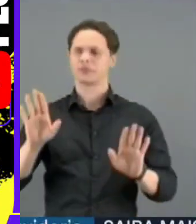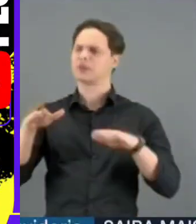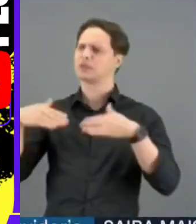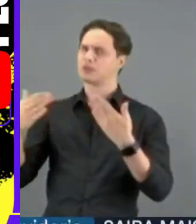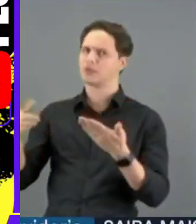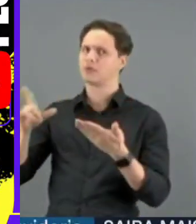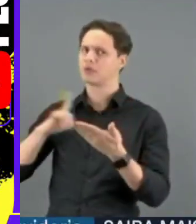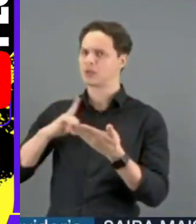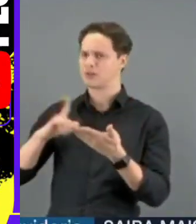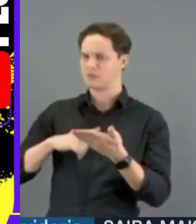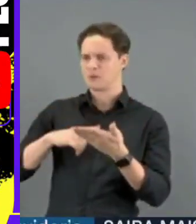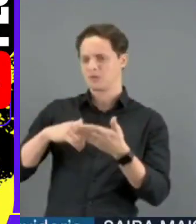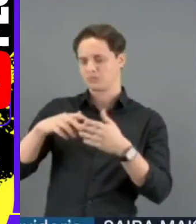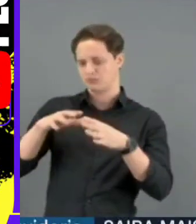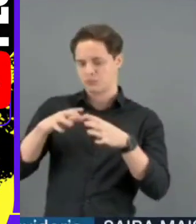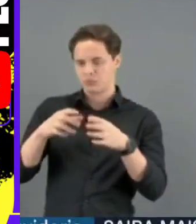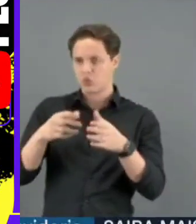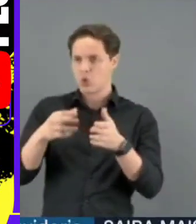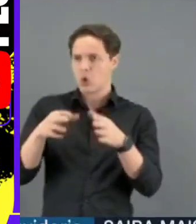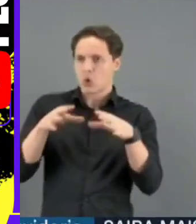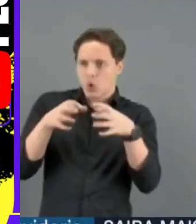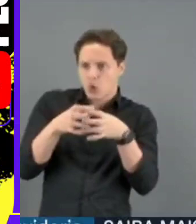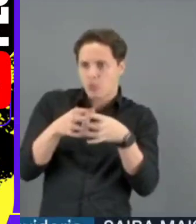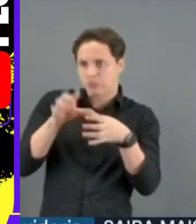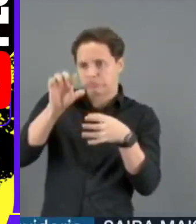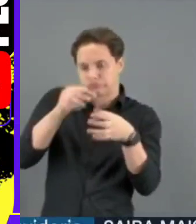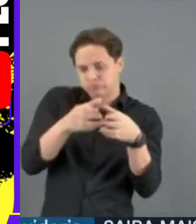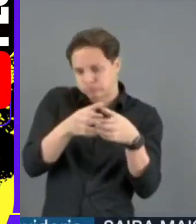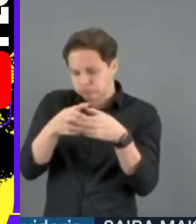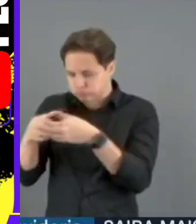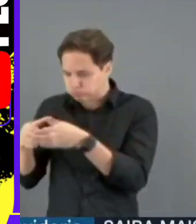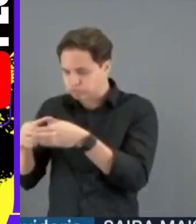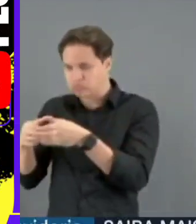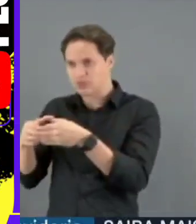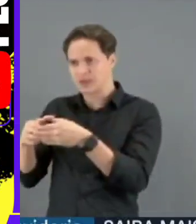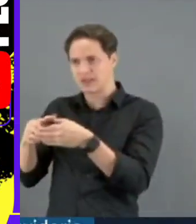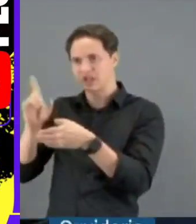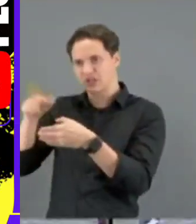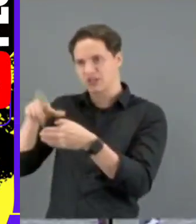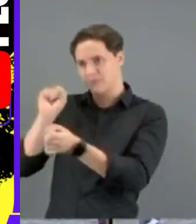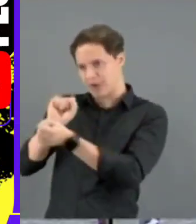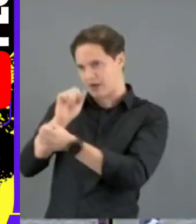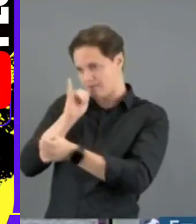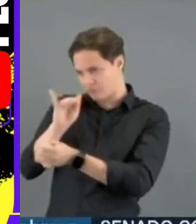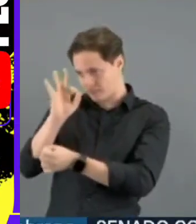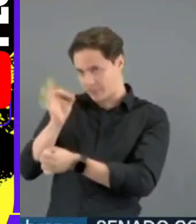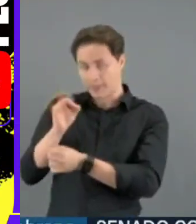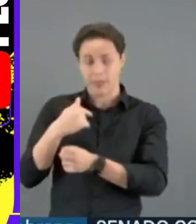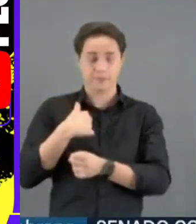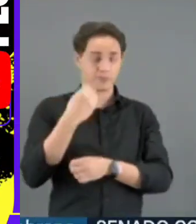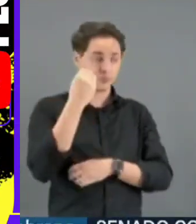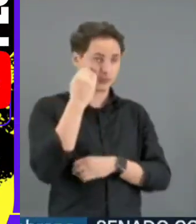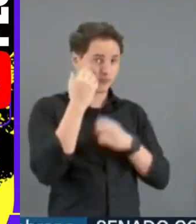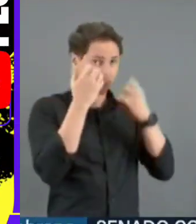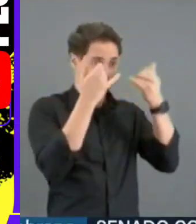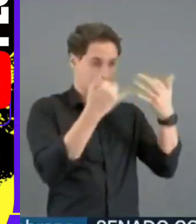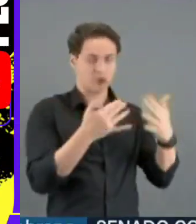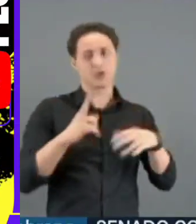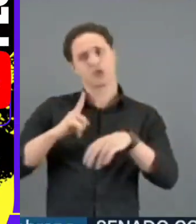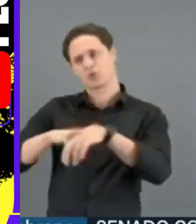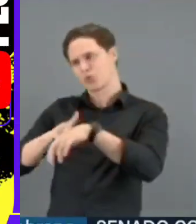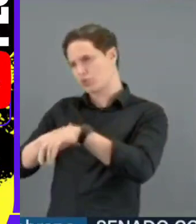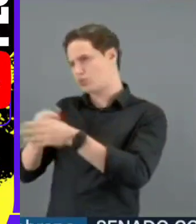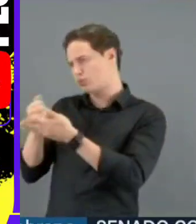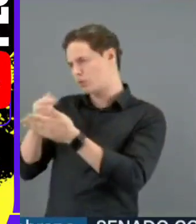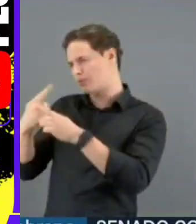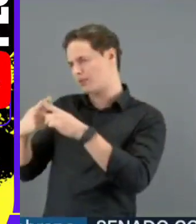fração, cerca do efetivo completo do choque do BOP estava de sobreaviso. É, o que eu estou tentando explicar para o senhor, excelência. Eu tenho que controlar meu tempo, senão eu perco as